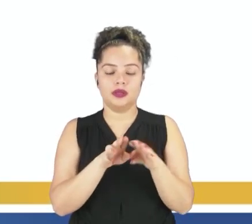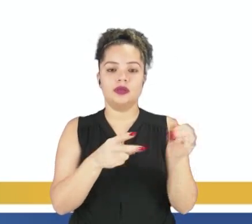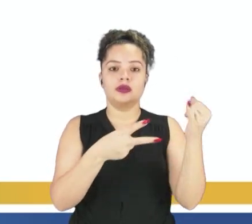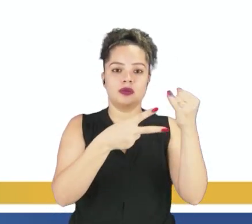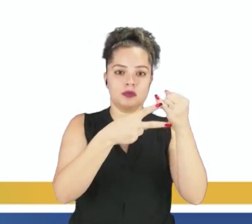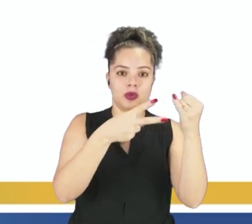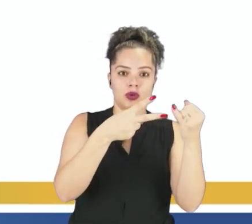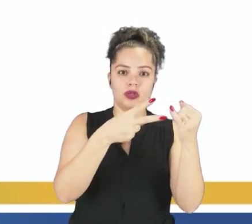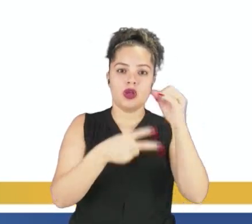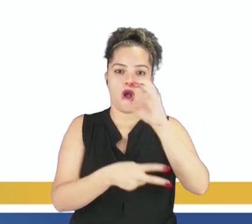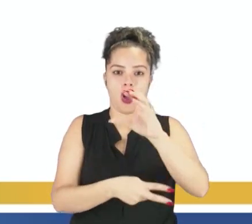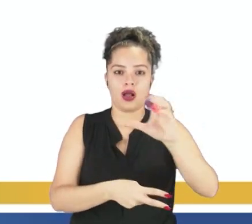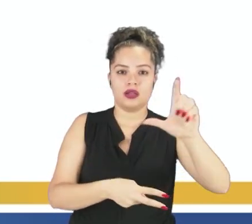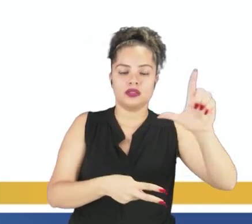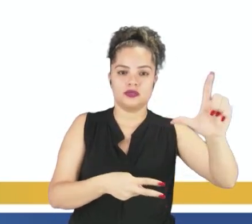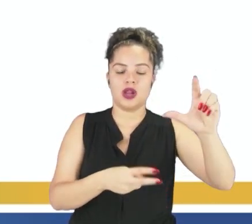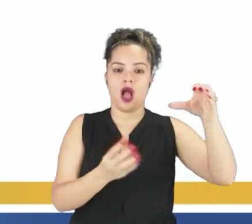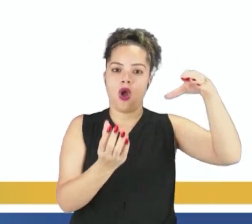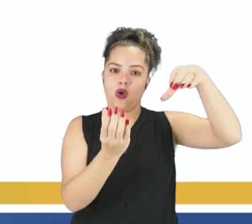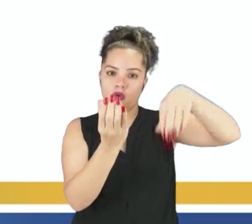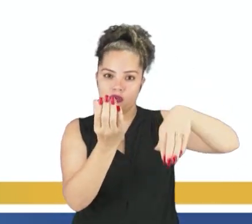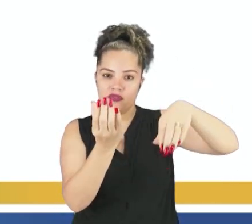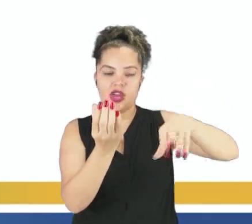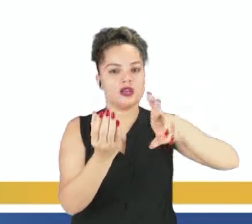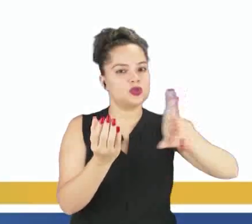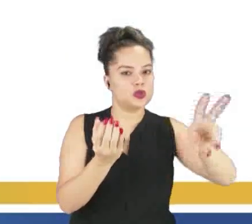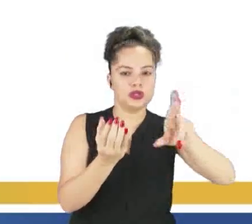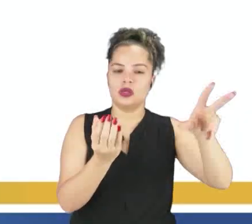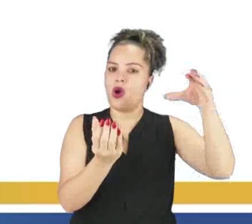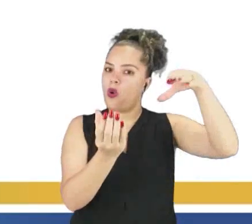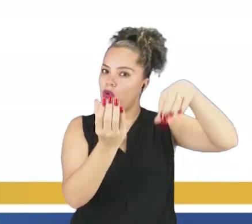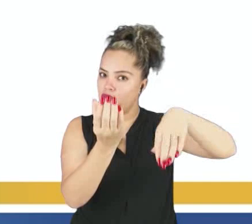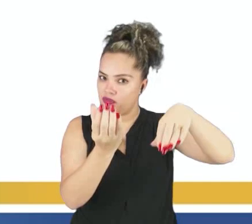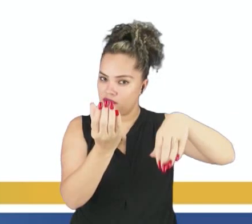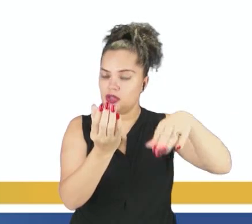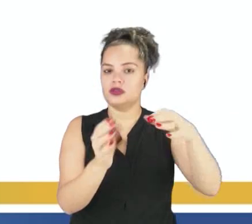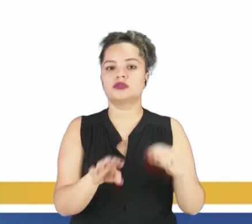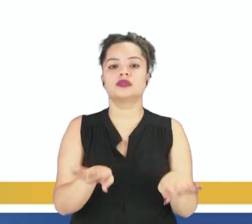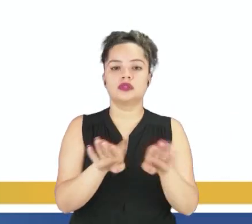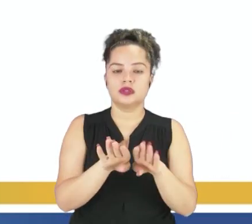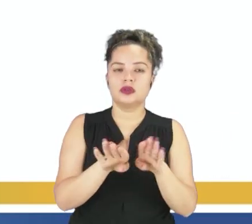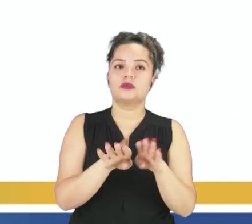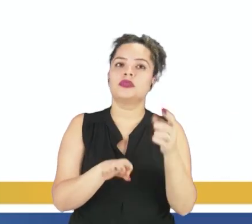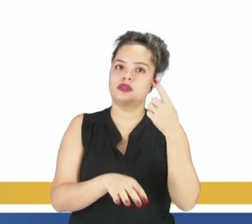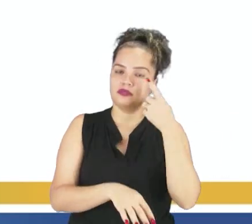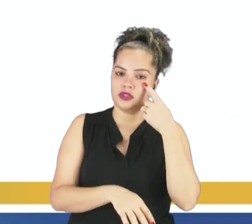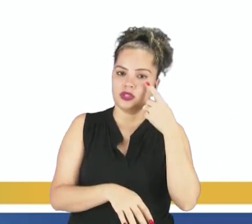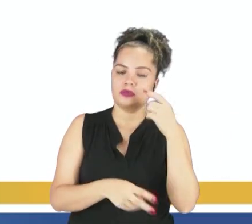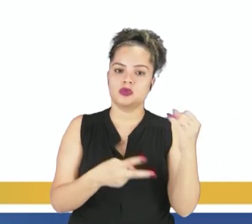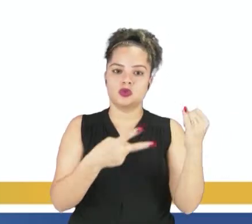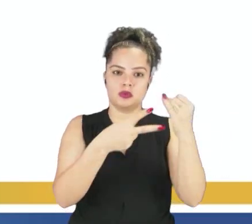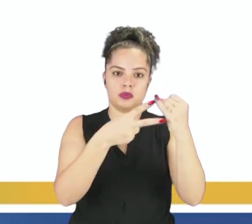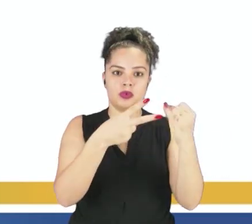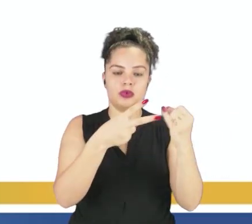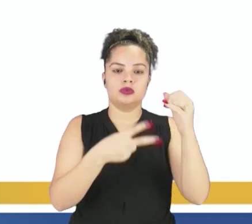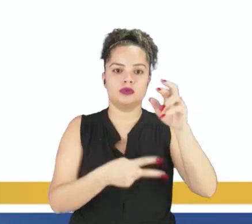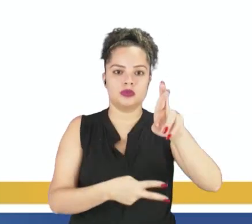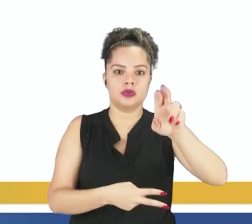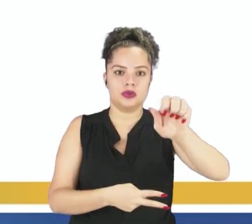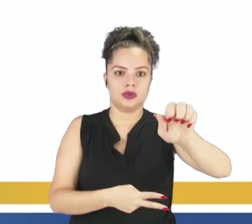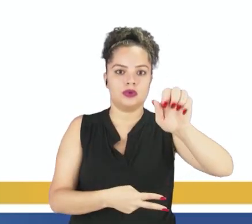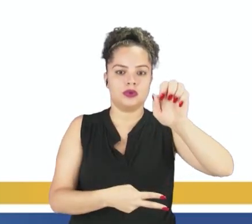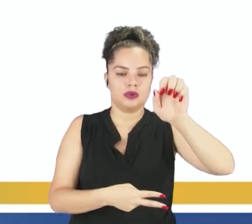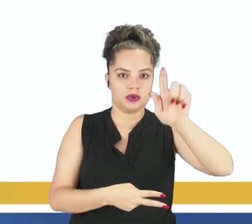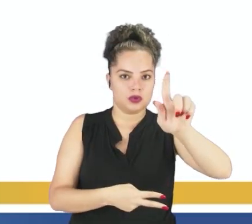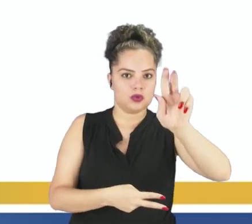são classificados em convexos e não convexos, certo? E também nós vimos que nós temos os polígonos regulares